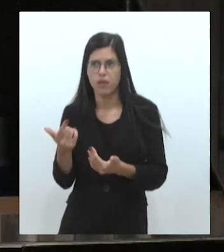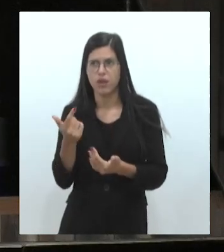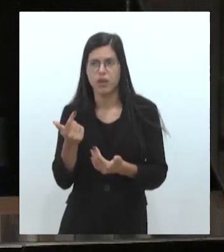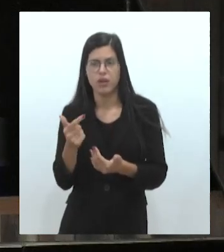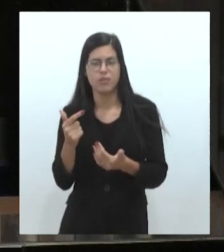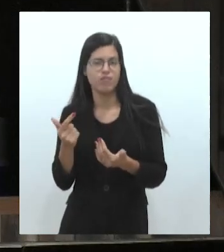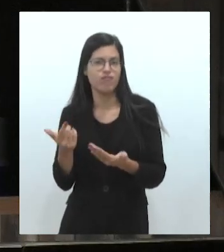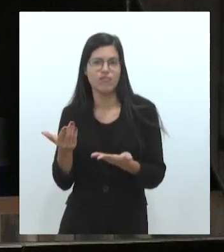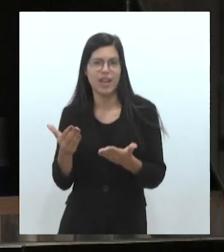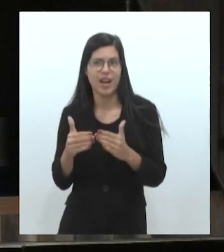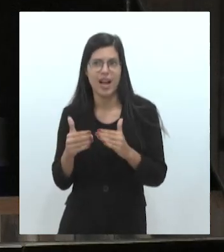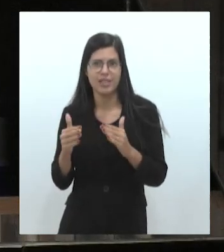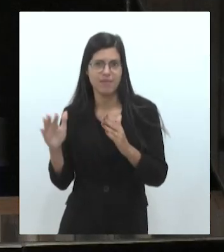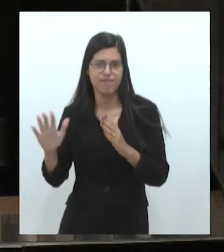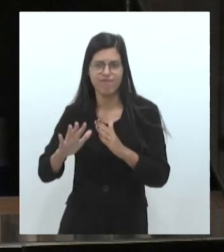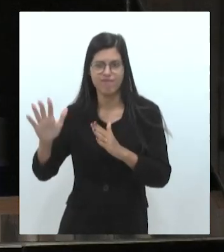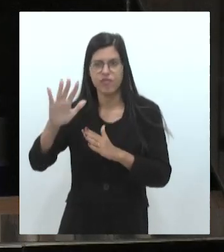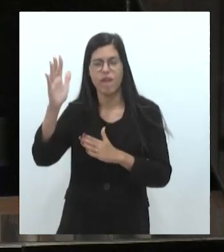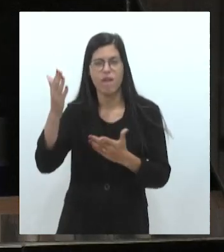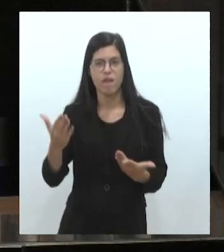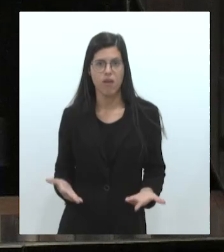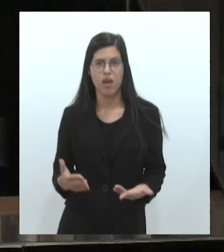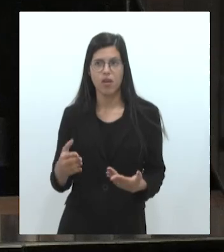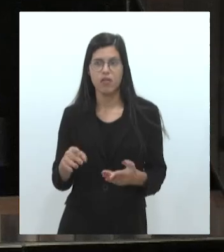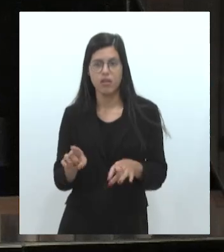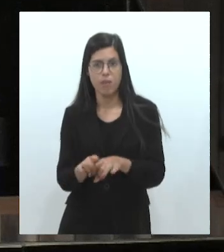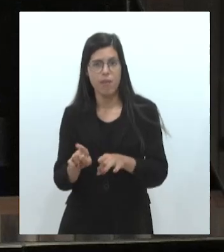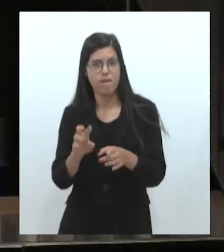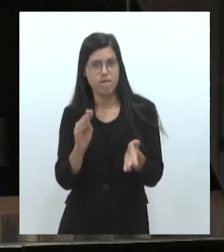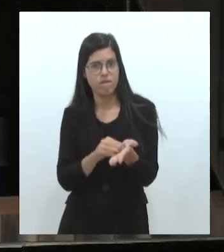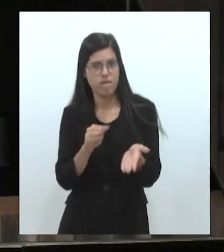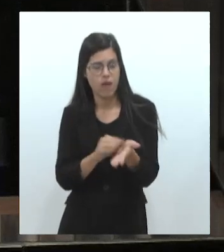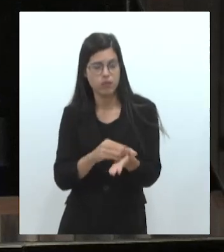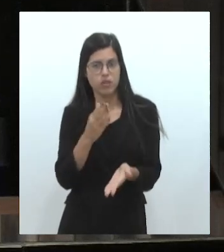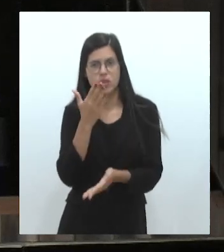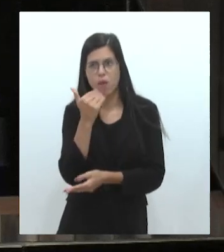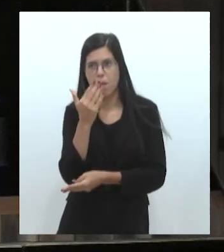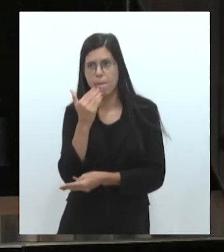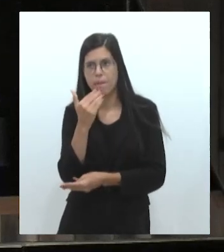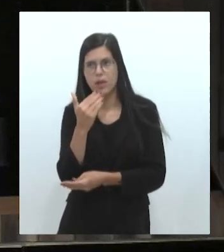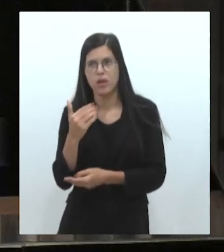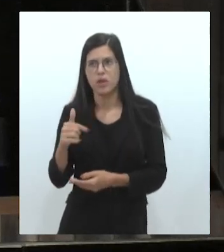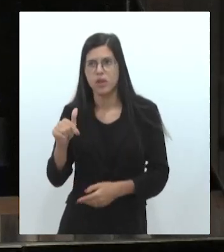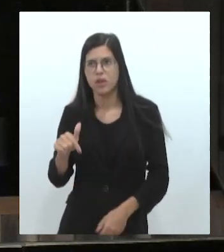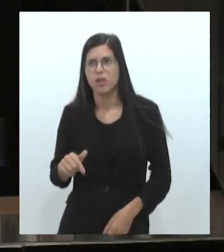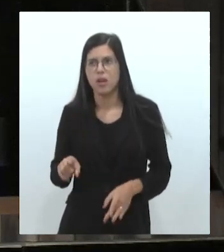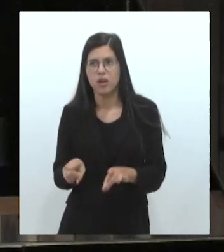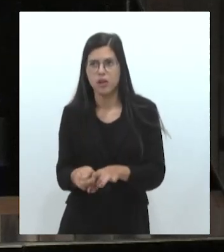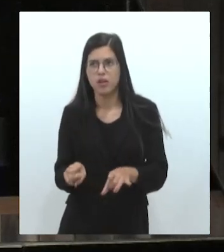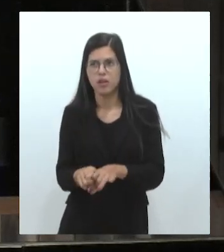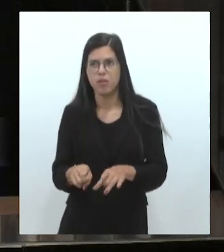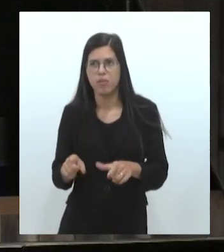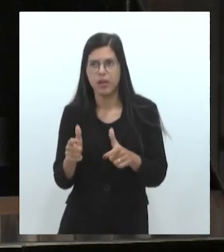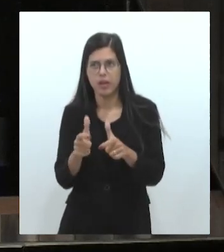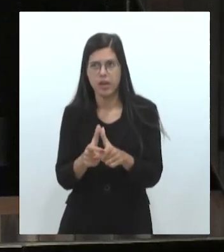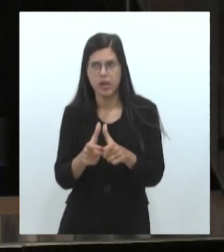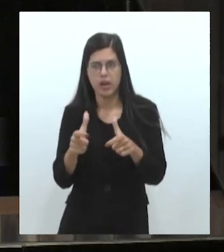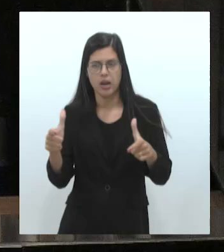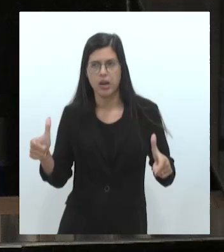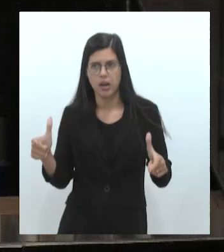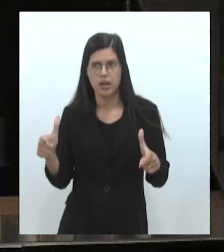na escassez de alimento que esse jovem tem na sua vida toda. E, acima de tudo, ele cresce na